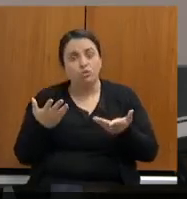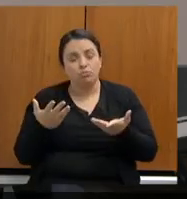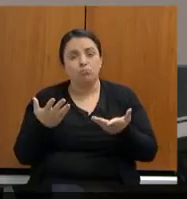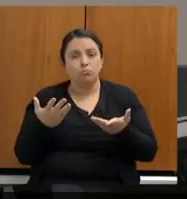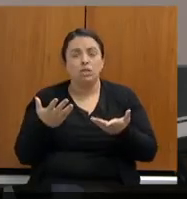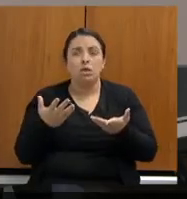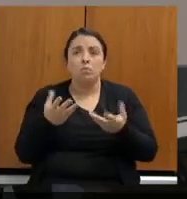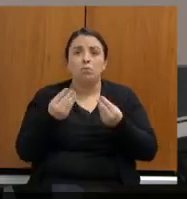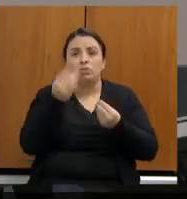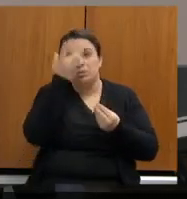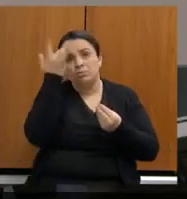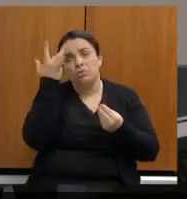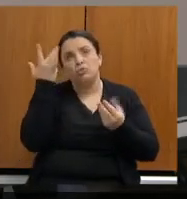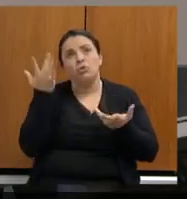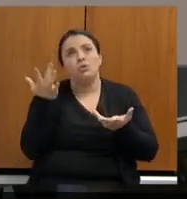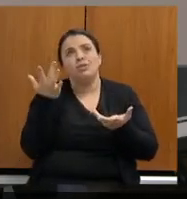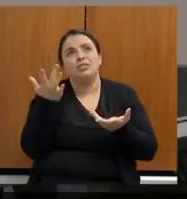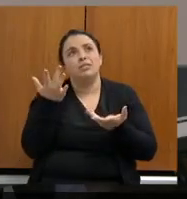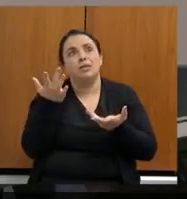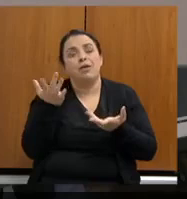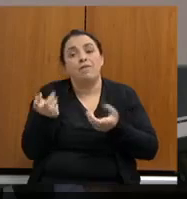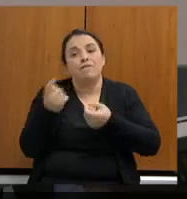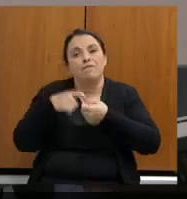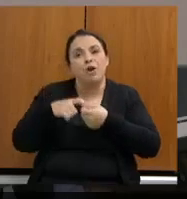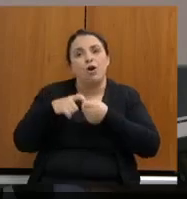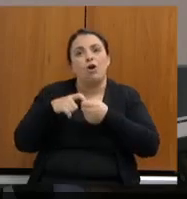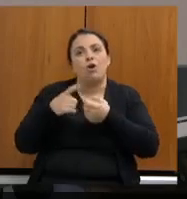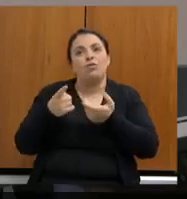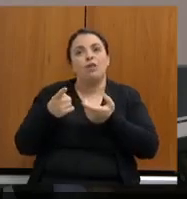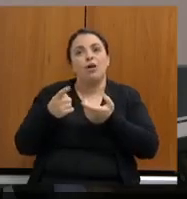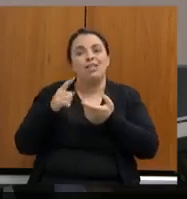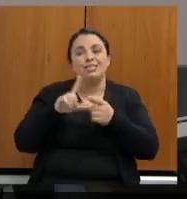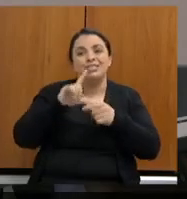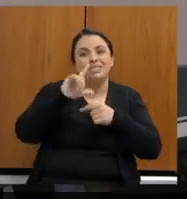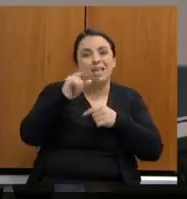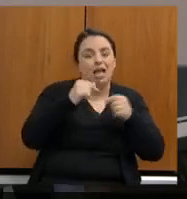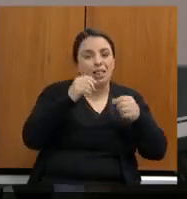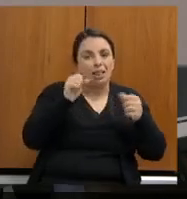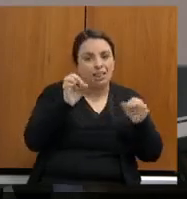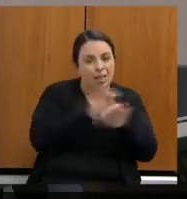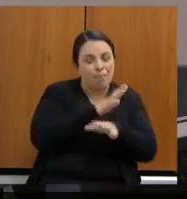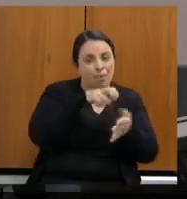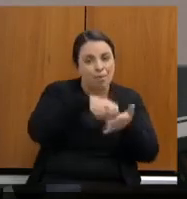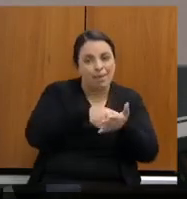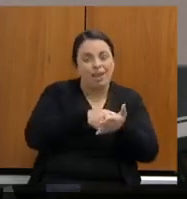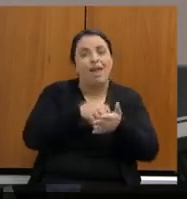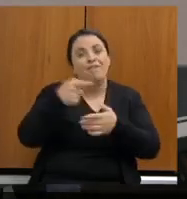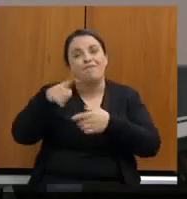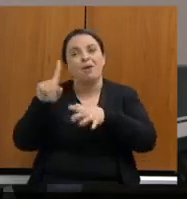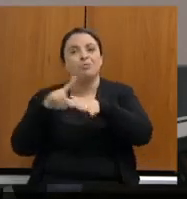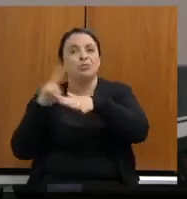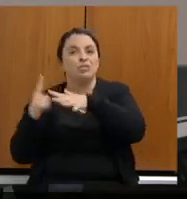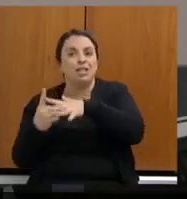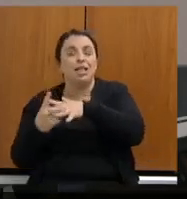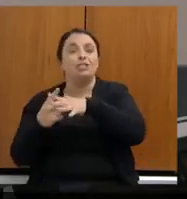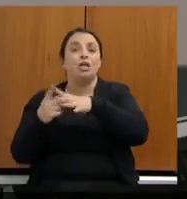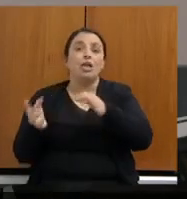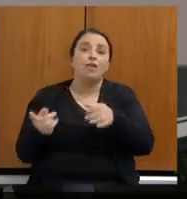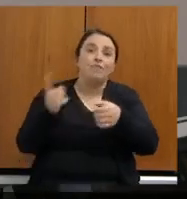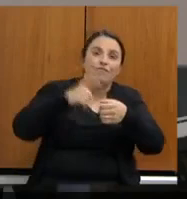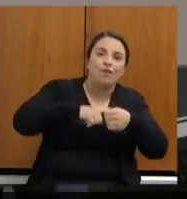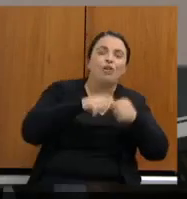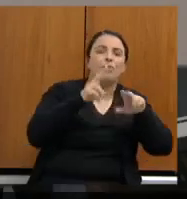ao sistema penitenciário é acima de setenta por cento então por isso que a gente é tão forte tão veementemente a favor dessa pena né